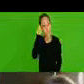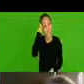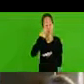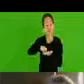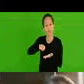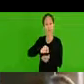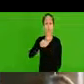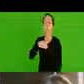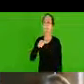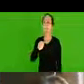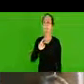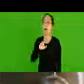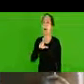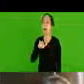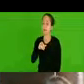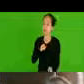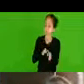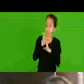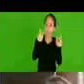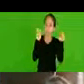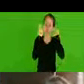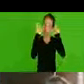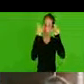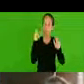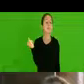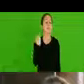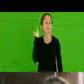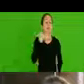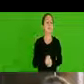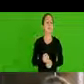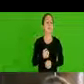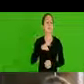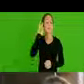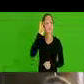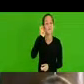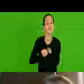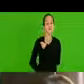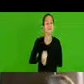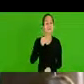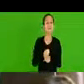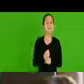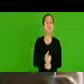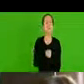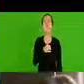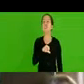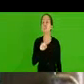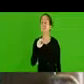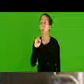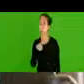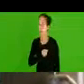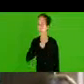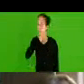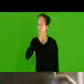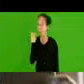alerta. E nós ficamos, eu lembro que na década de 80, não sou tão velha assim, mas vamos